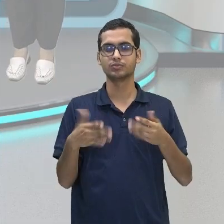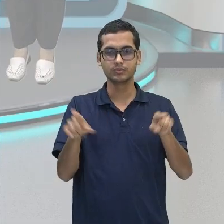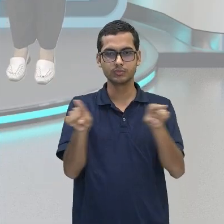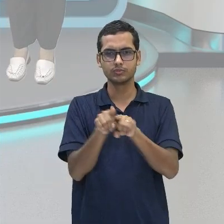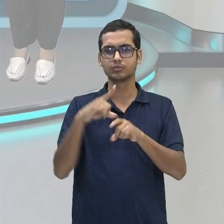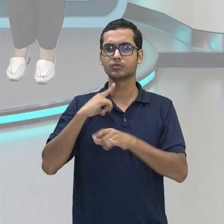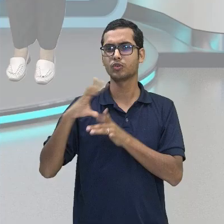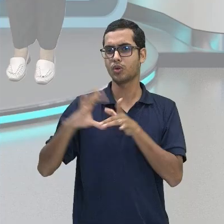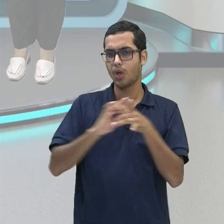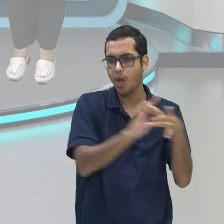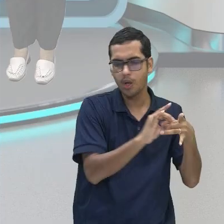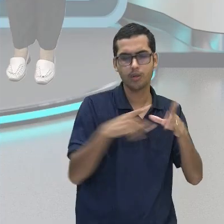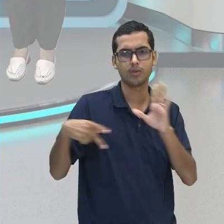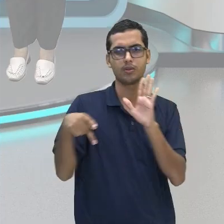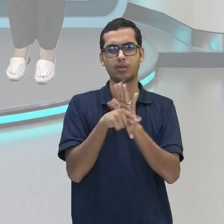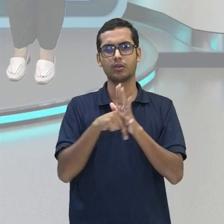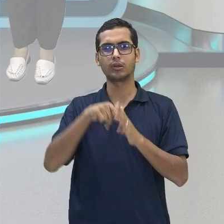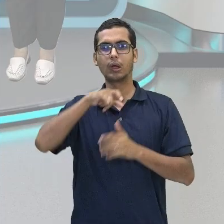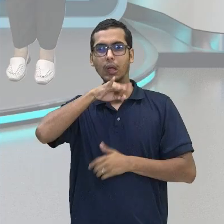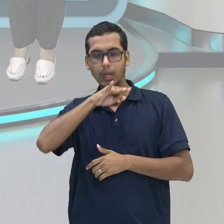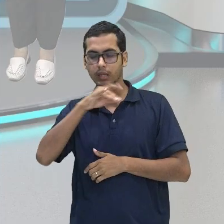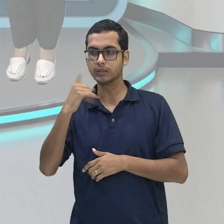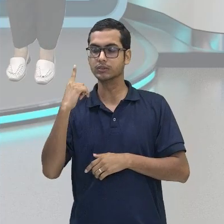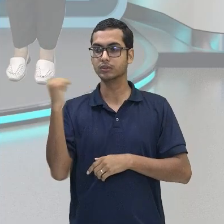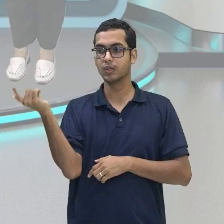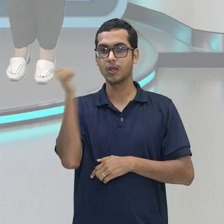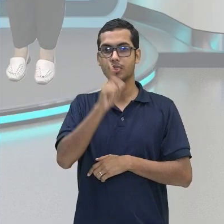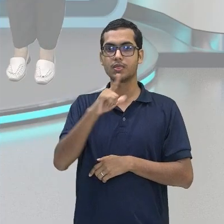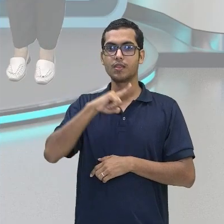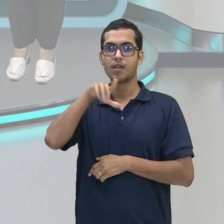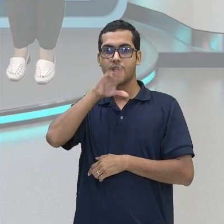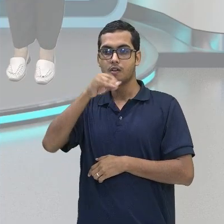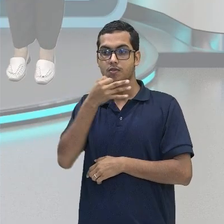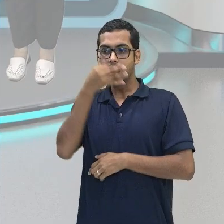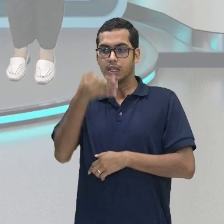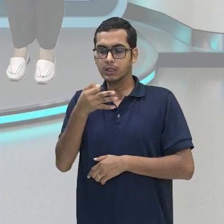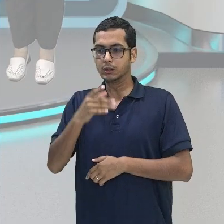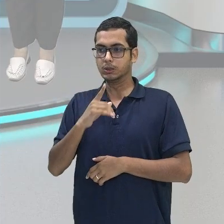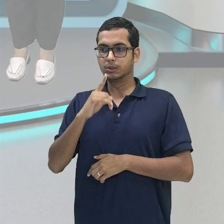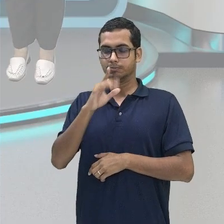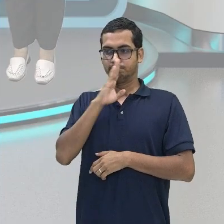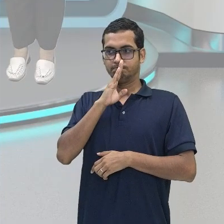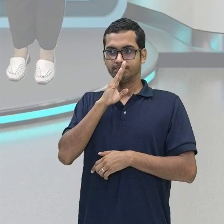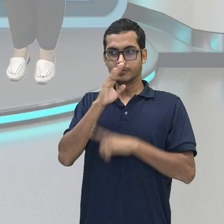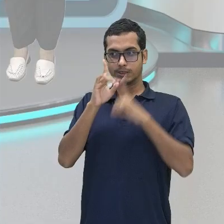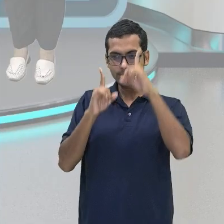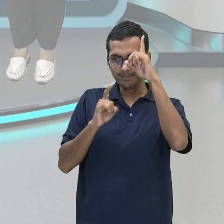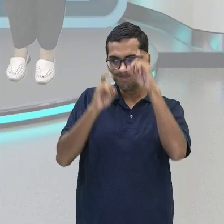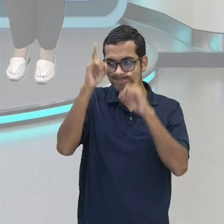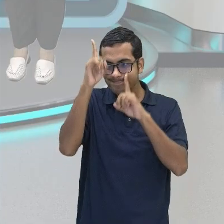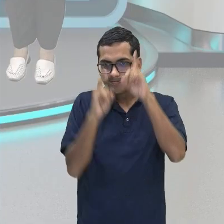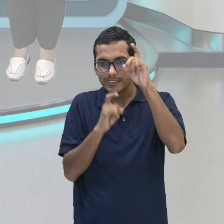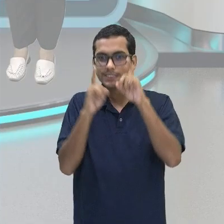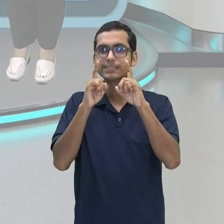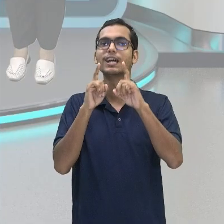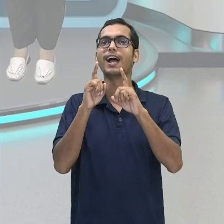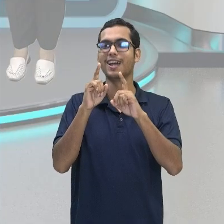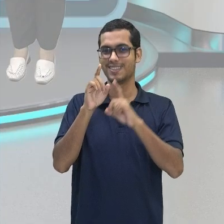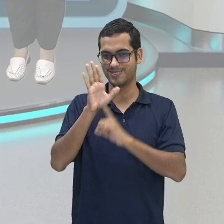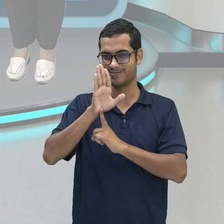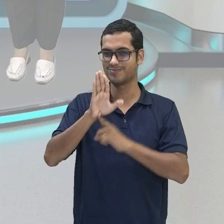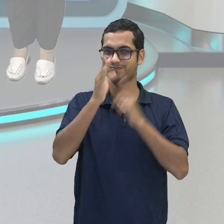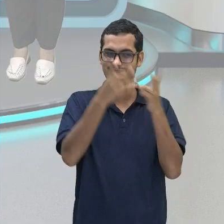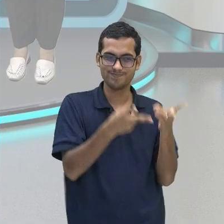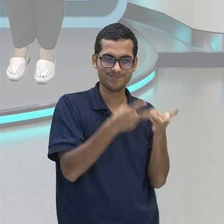Você até consegue controlar o seu comentário, mas a sua expressão facial acaba